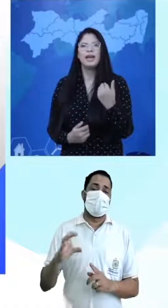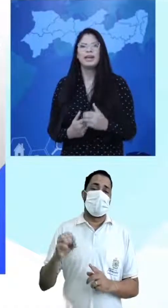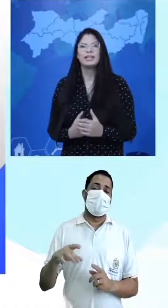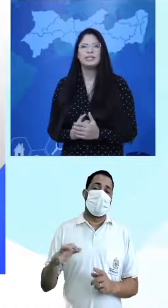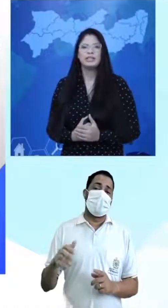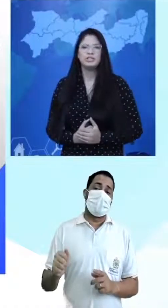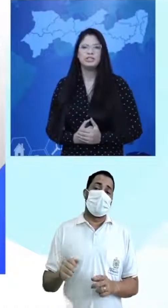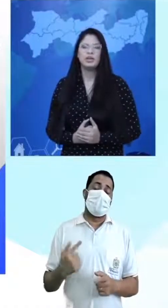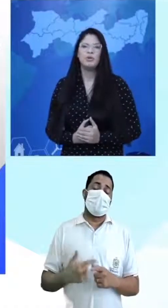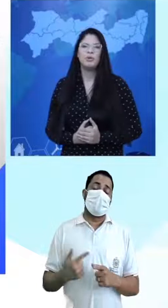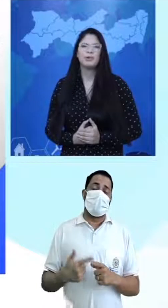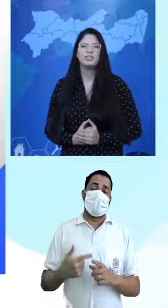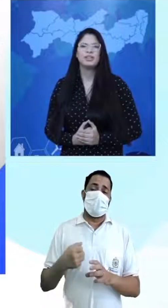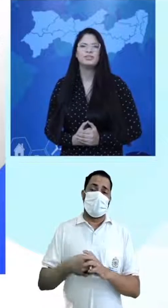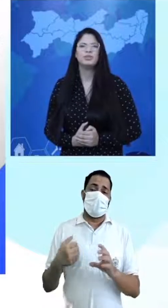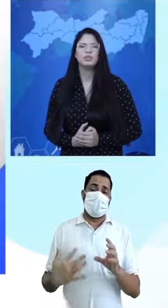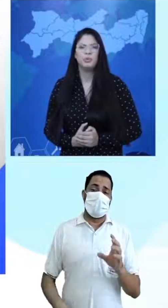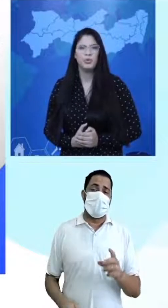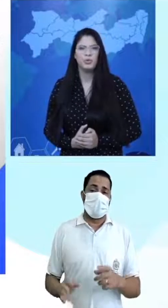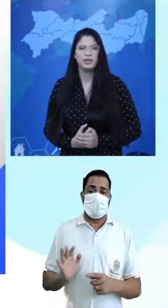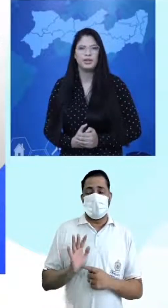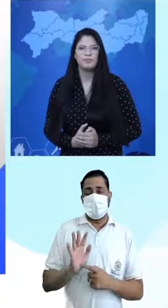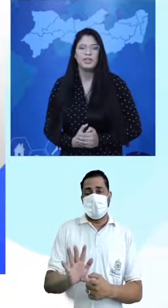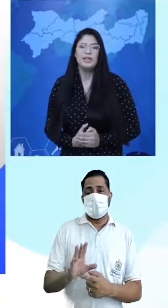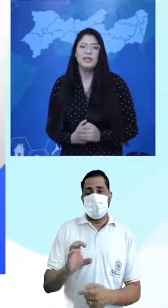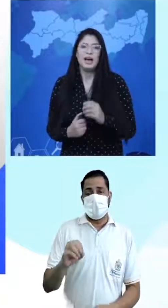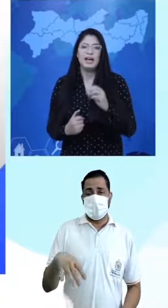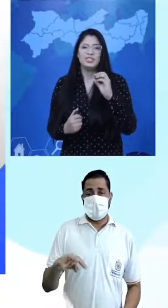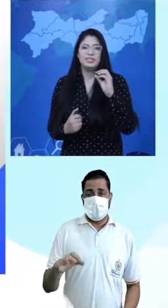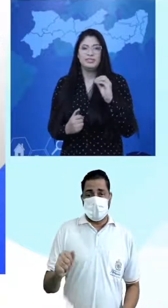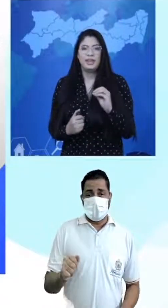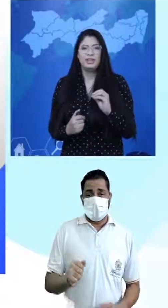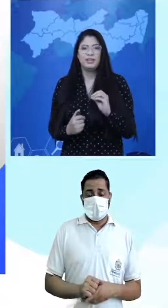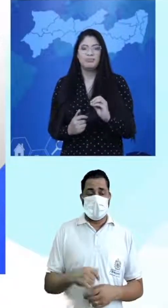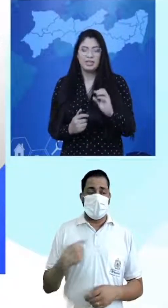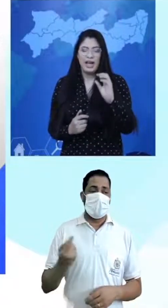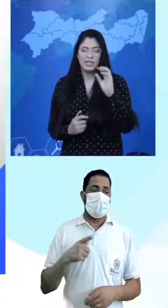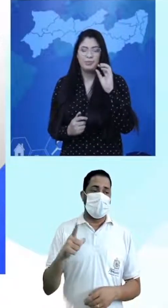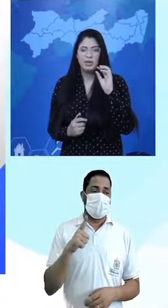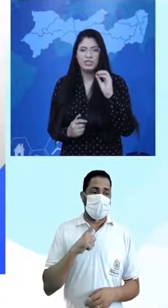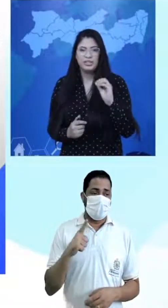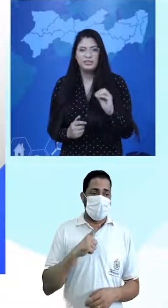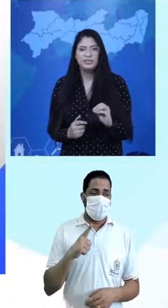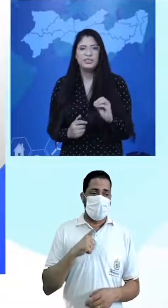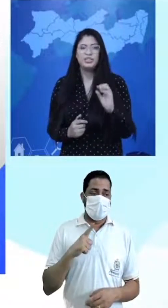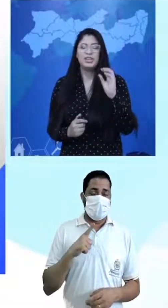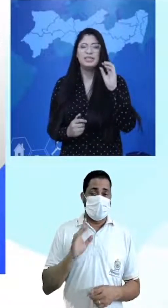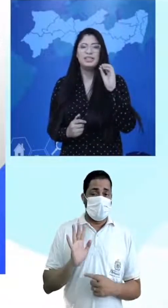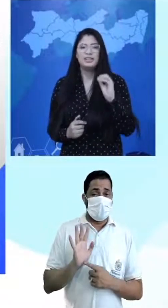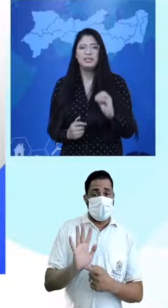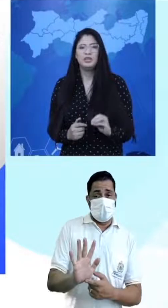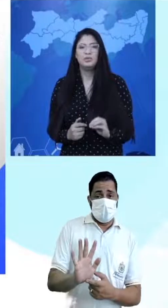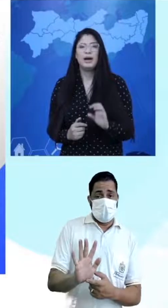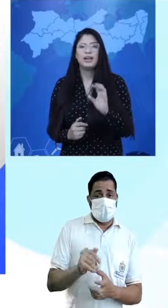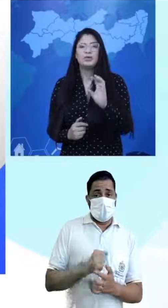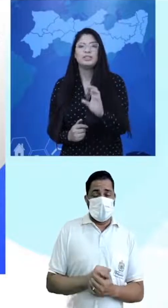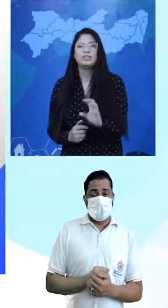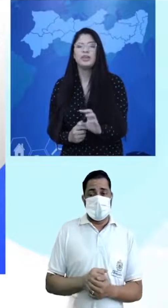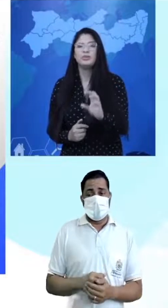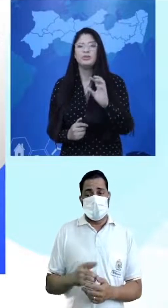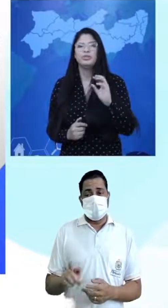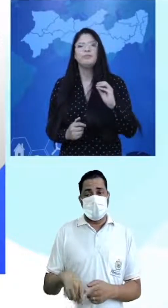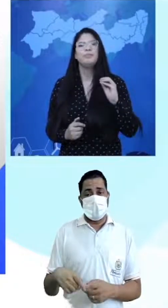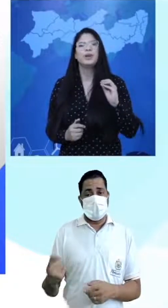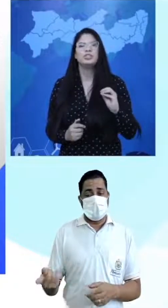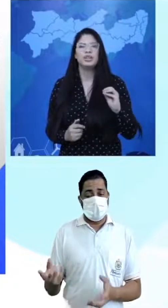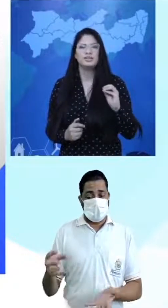que é que caracteriza uma projeção do tipo cônica? A gente tem as projetantes incidindo para o